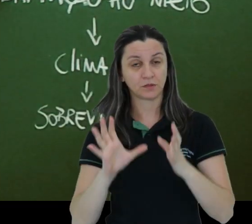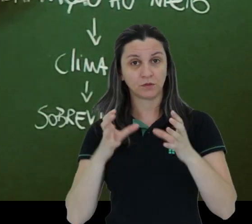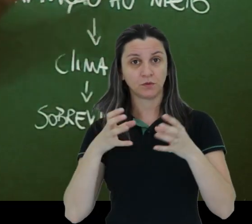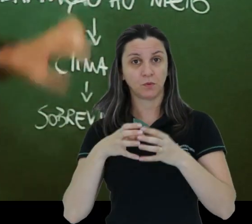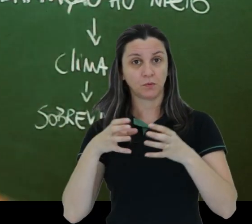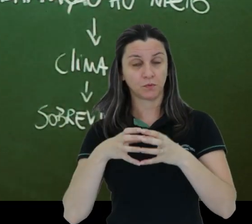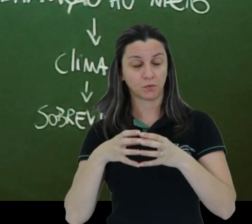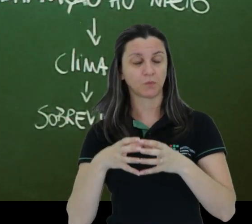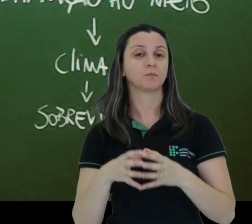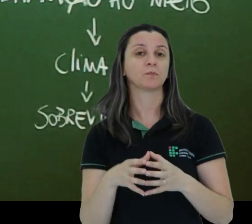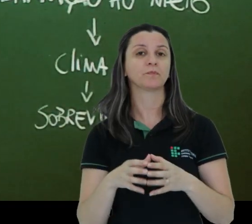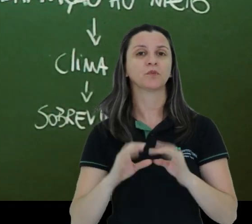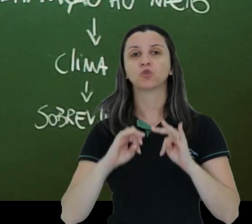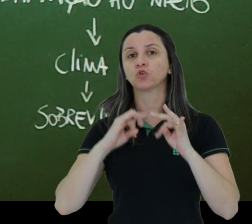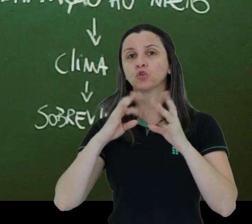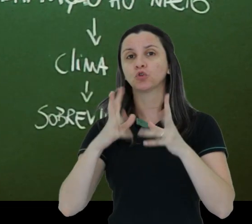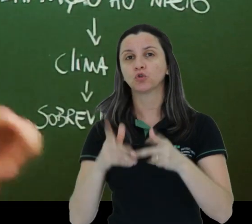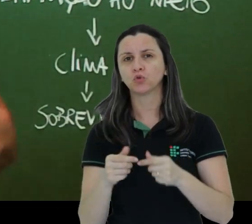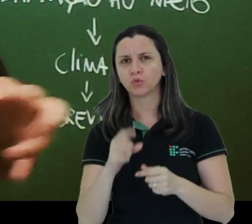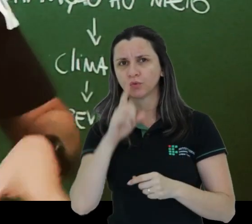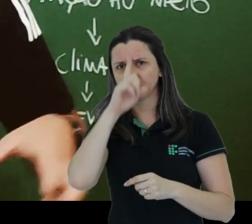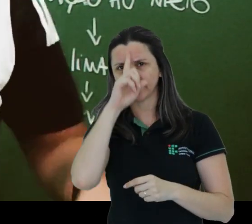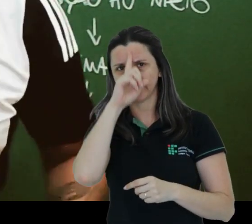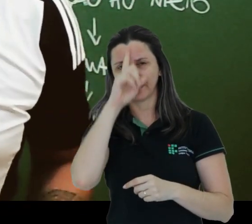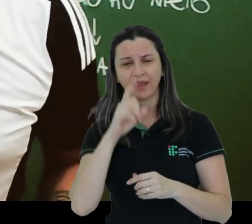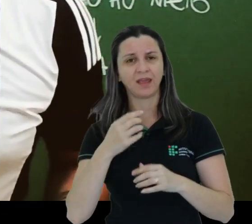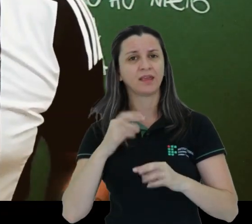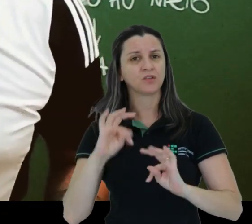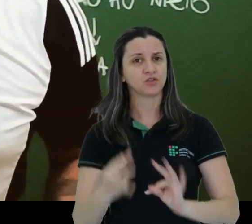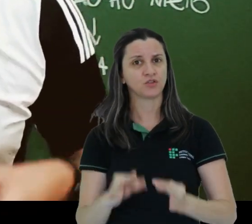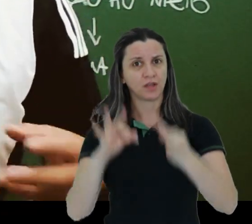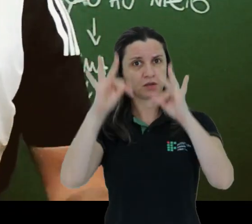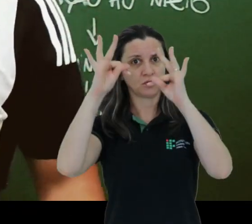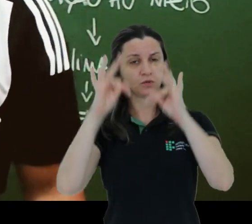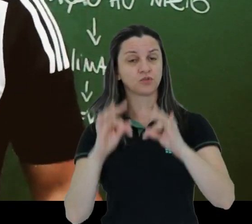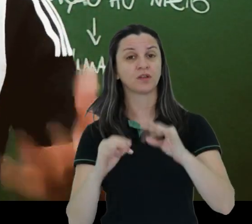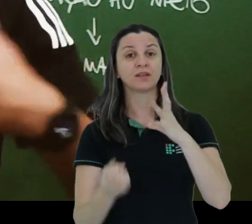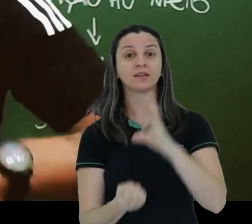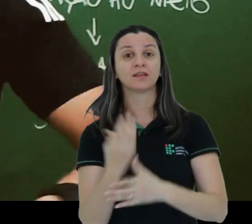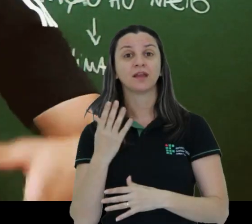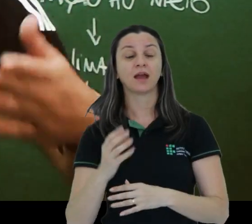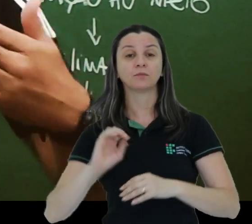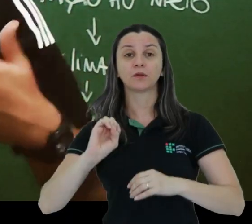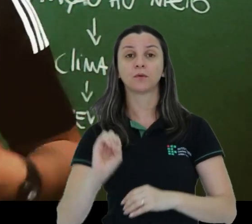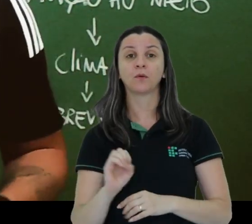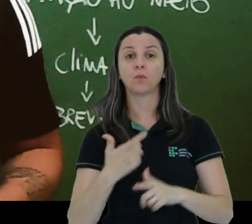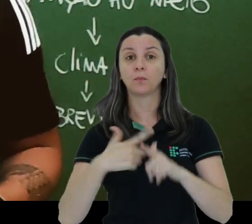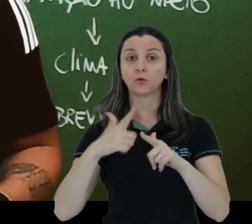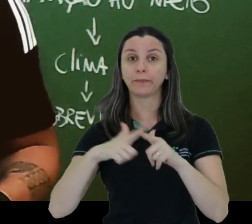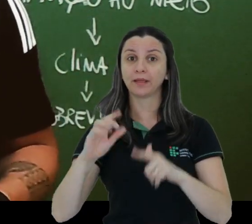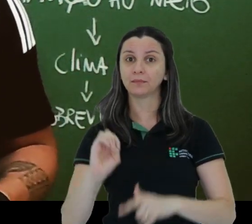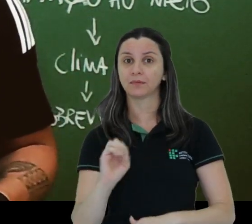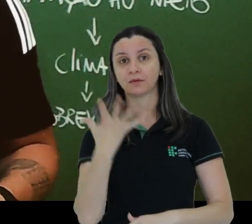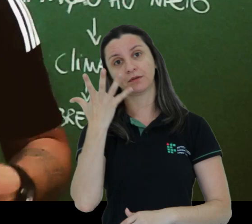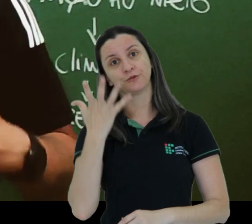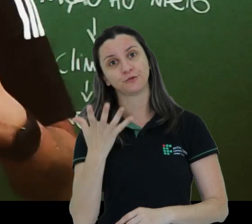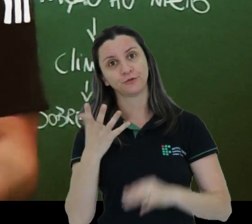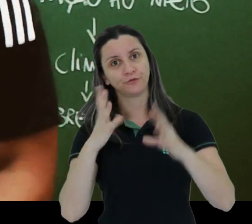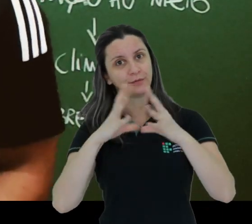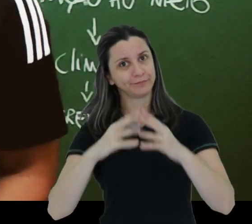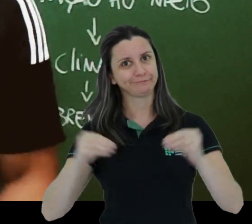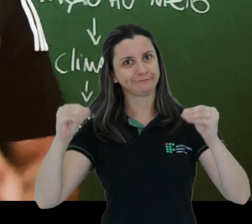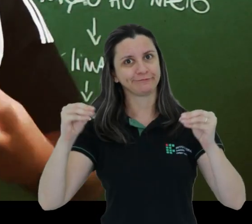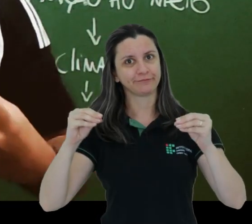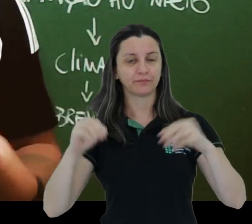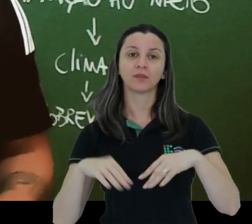lá dos grupos dos chineses. Tudo que é inventado de tecnologia é criado para resolver um problema. Ele